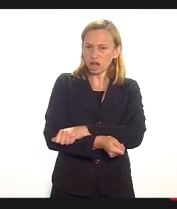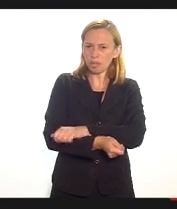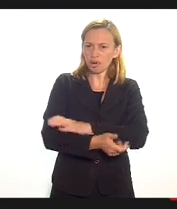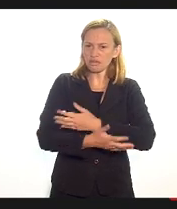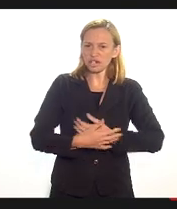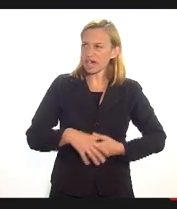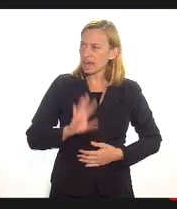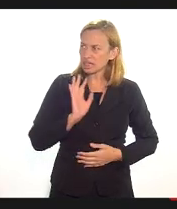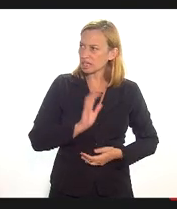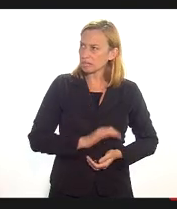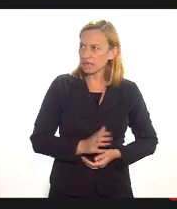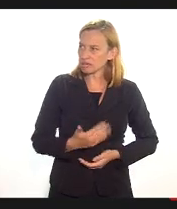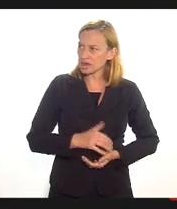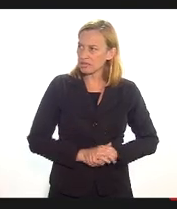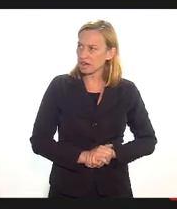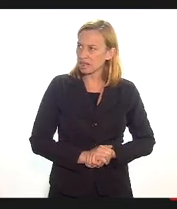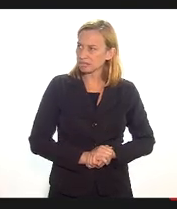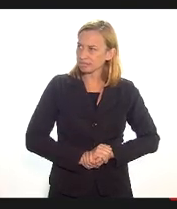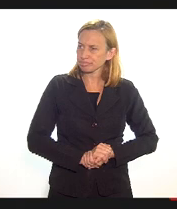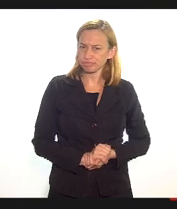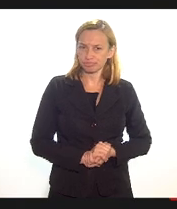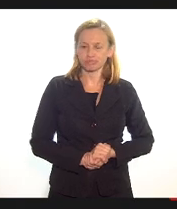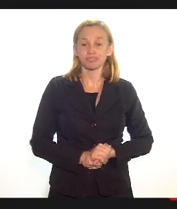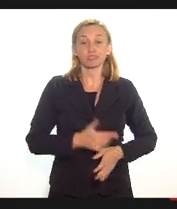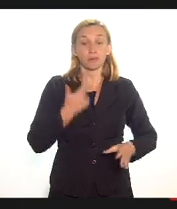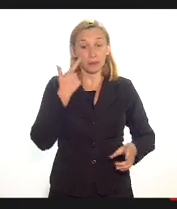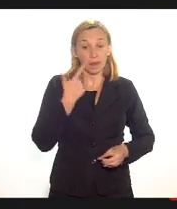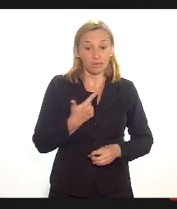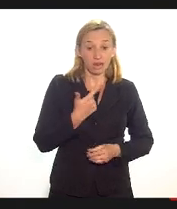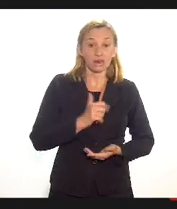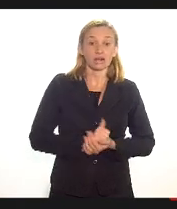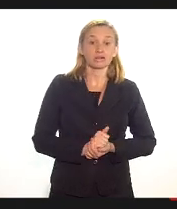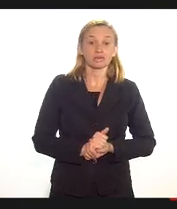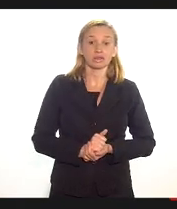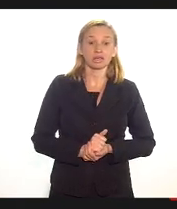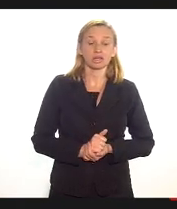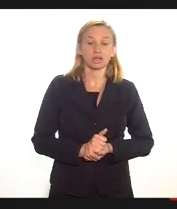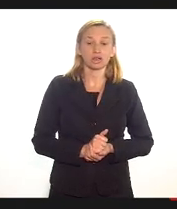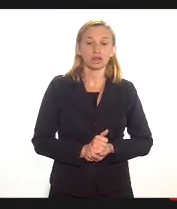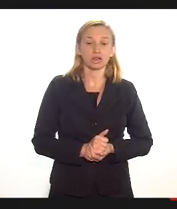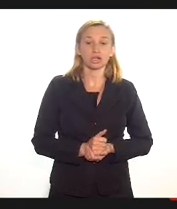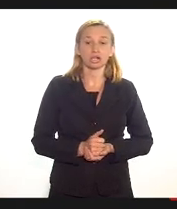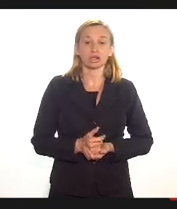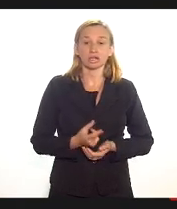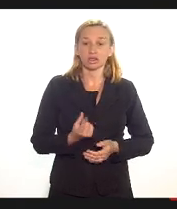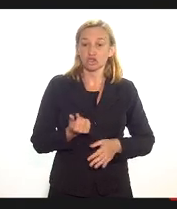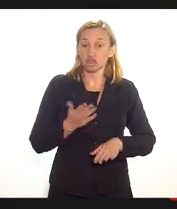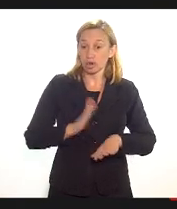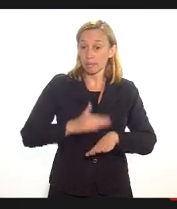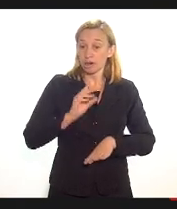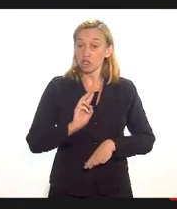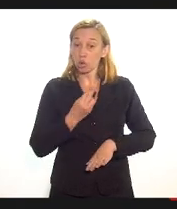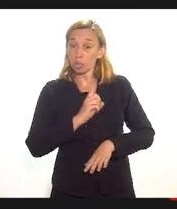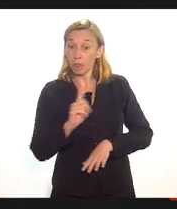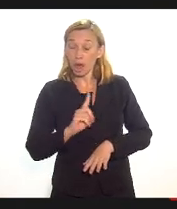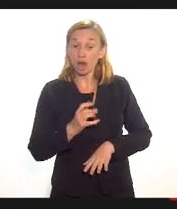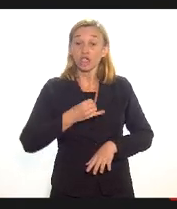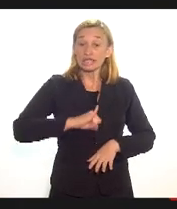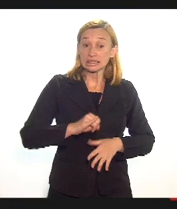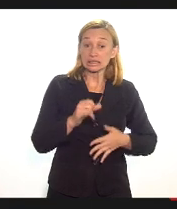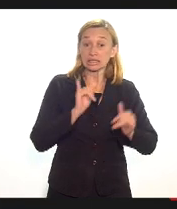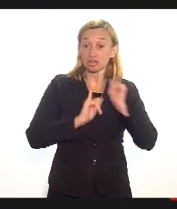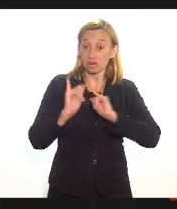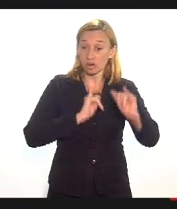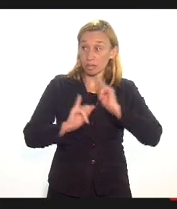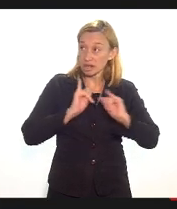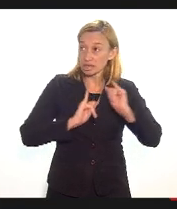perícia contábil para a gente descobrir se está havendo superfaturamento ou não, ou se são colocadas informações